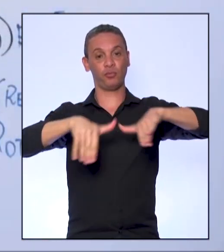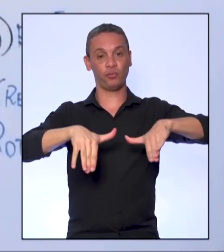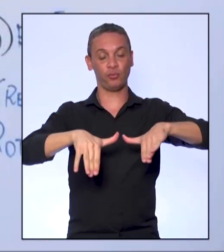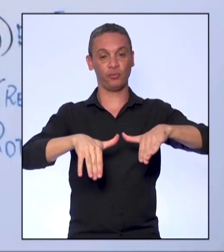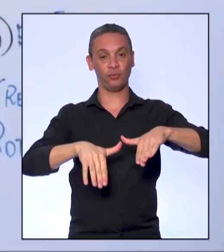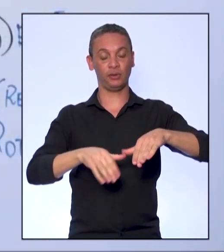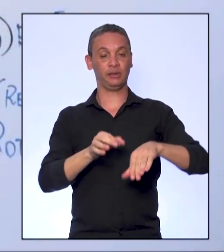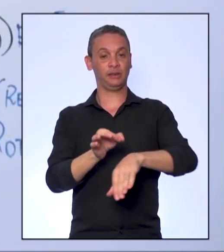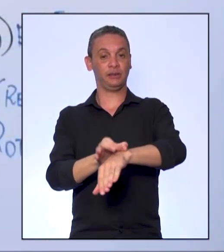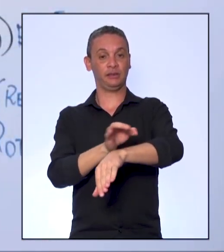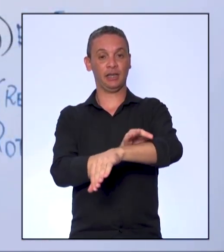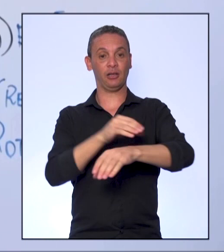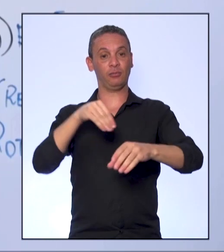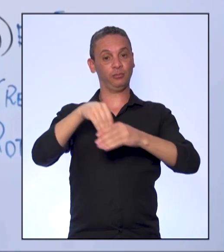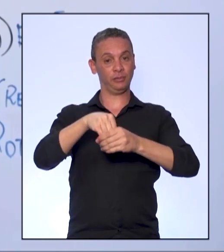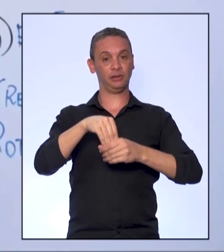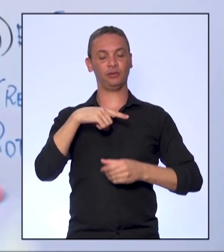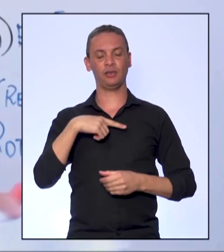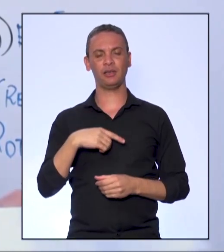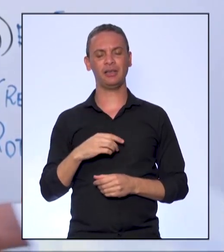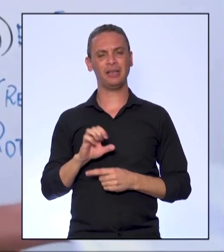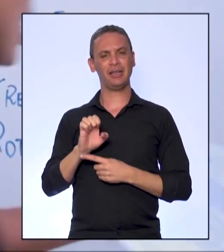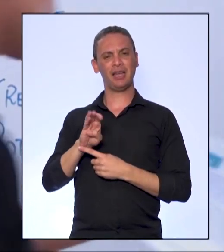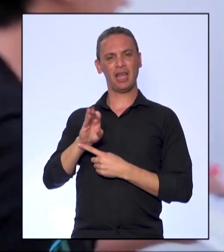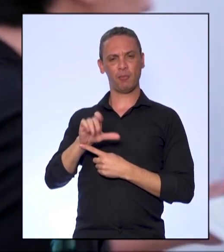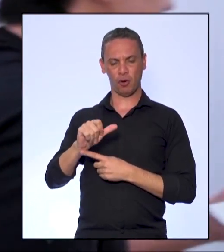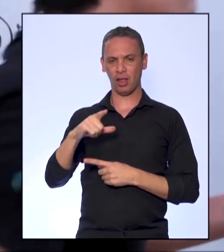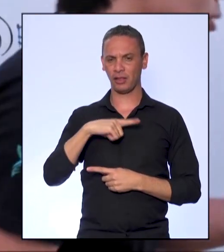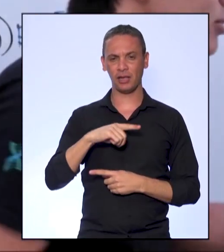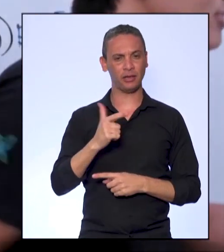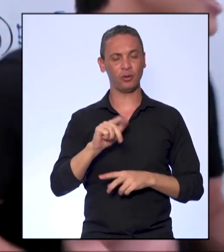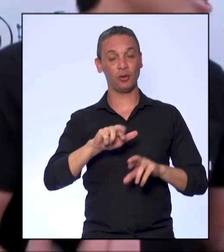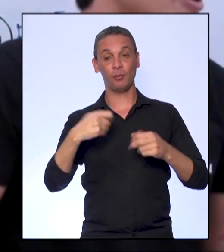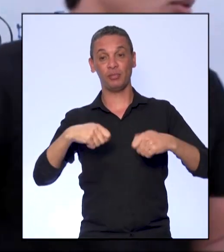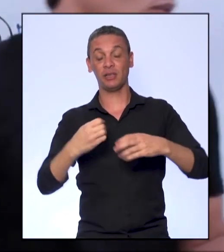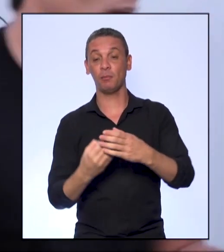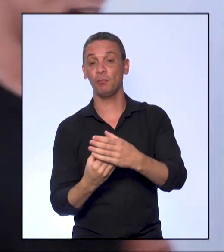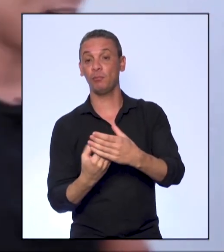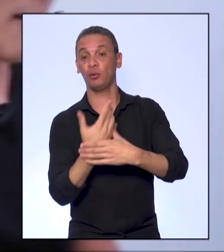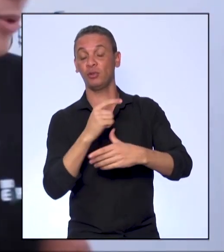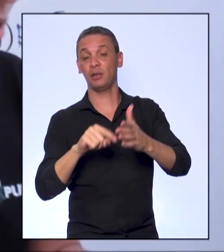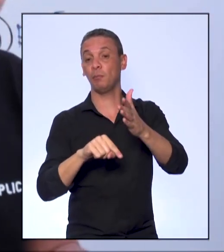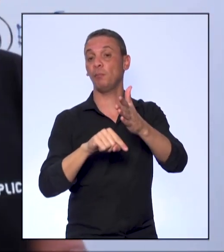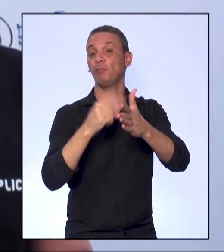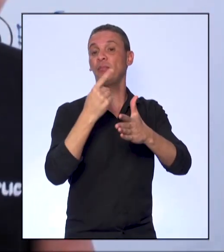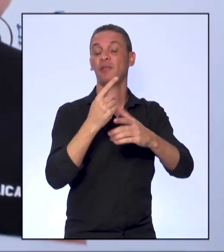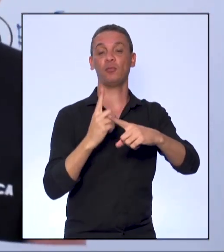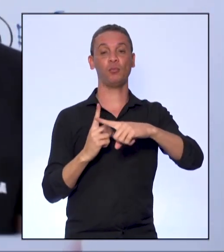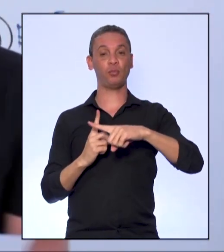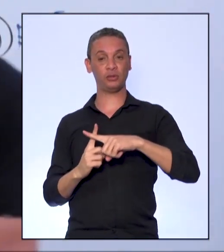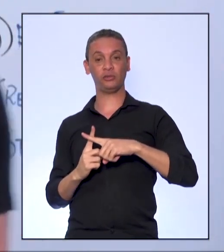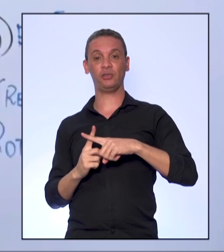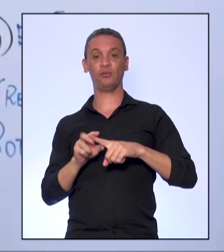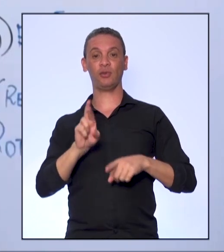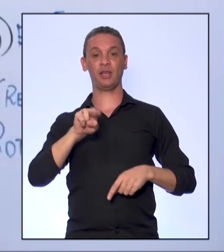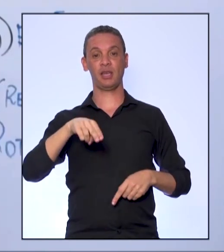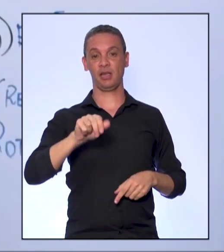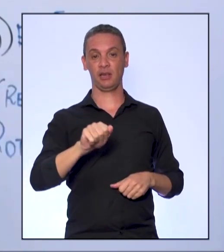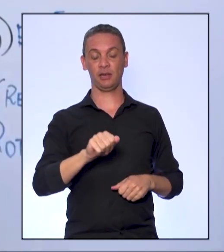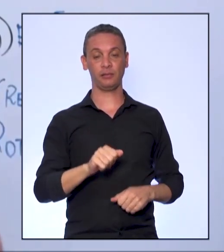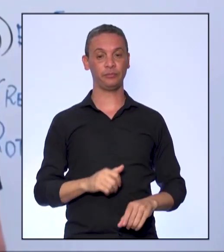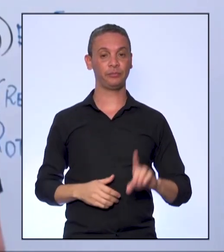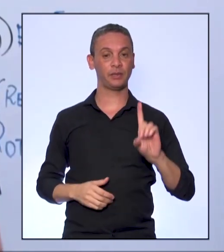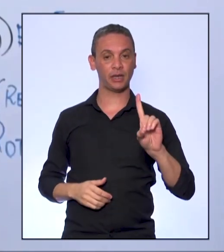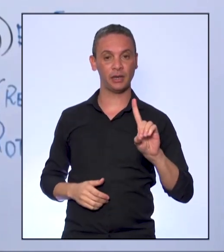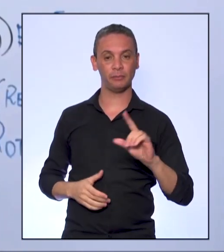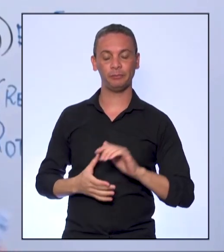hospedeira. É claro que o Ebola já não tem ela diretamente. Ele precisa produzir um RNA positivo primeiro. Olha a letra D.